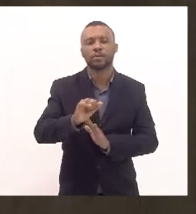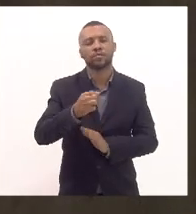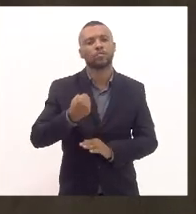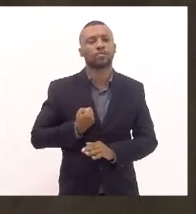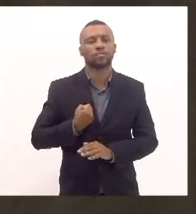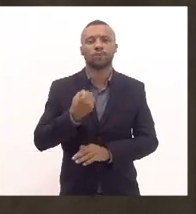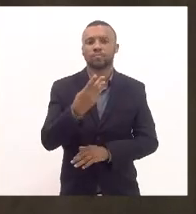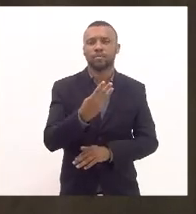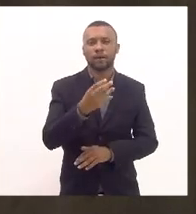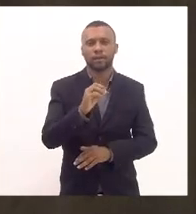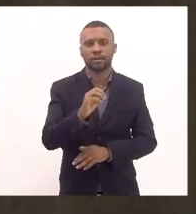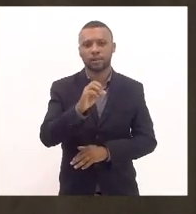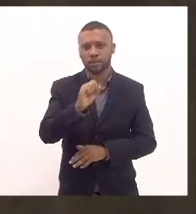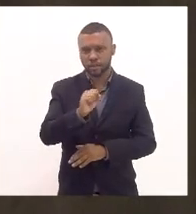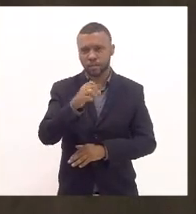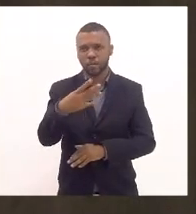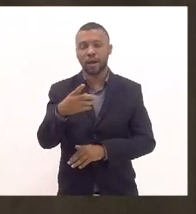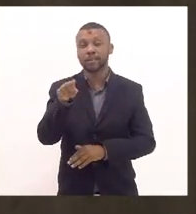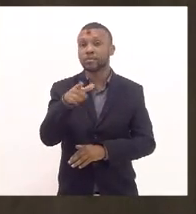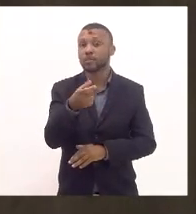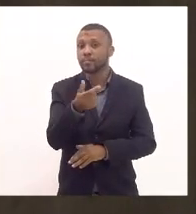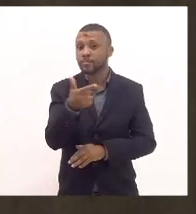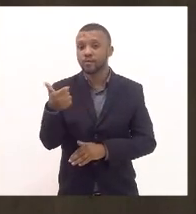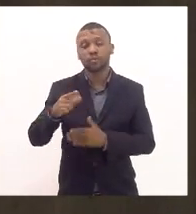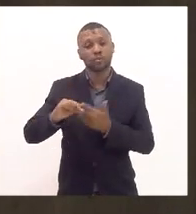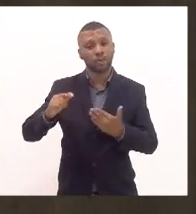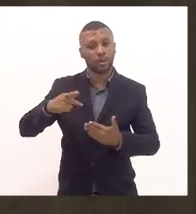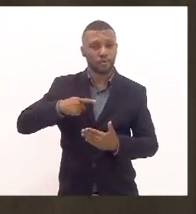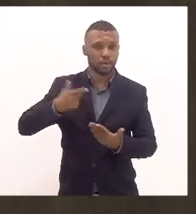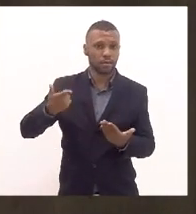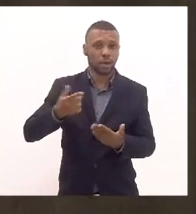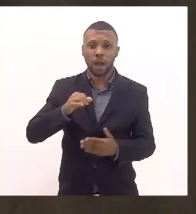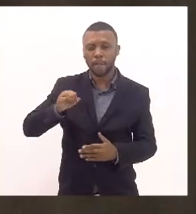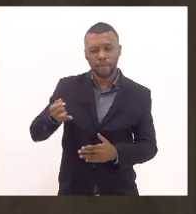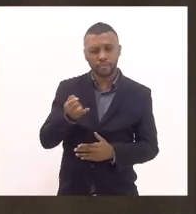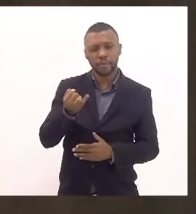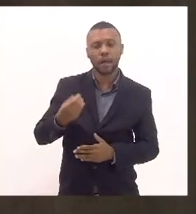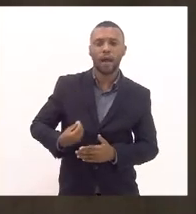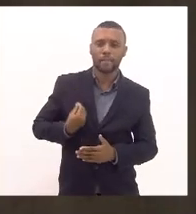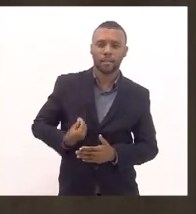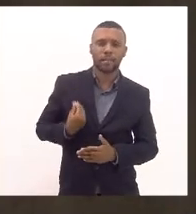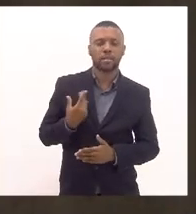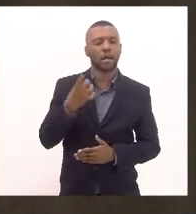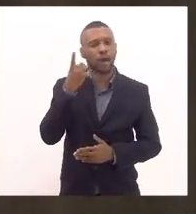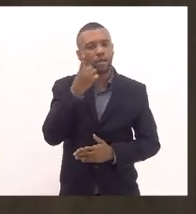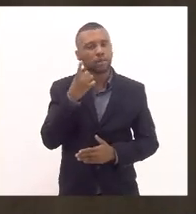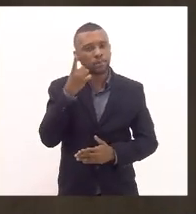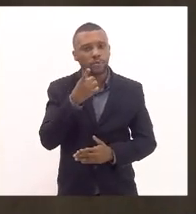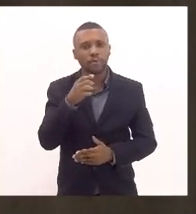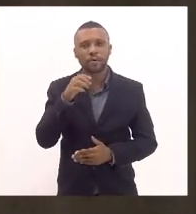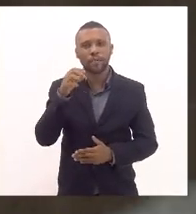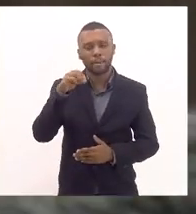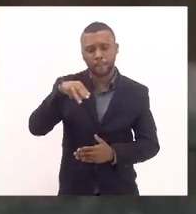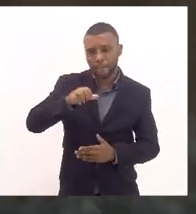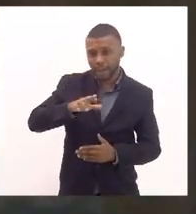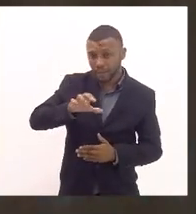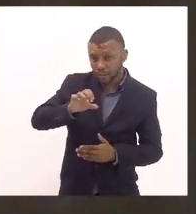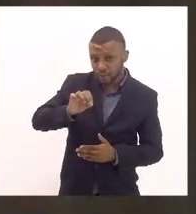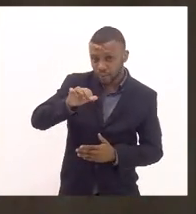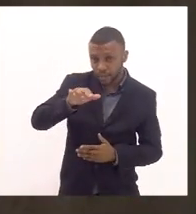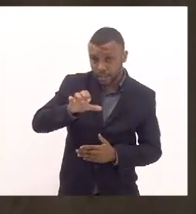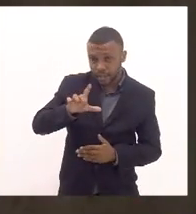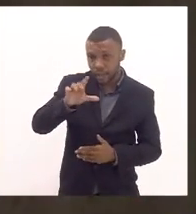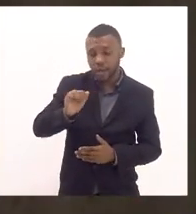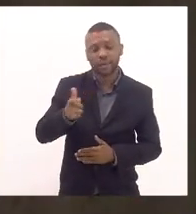lei 4084 2021 da minha autoria aproveitando a presença do deputado Márcio canela que